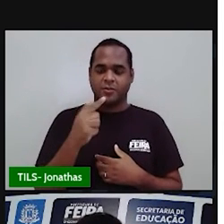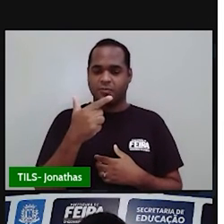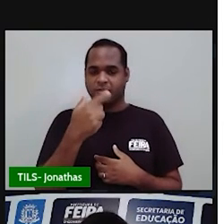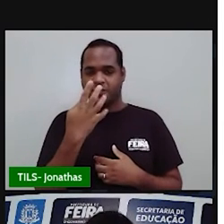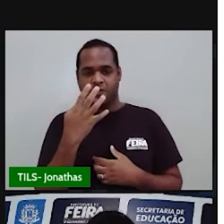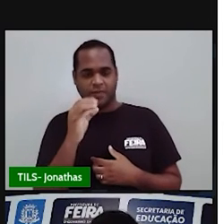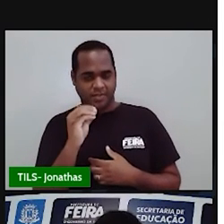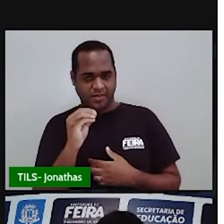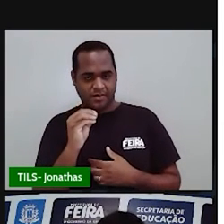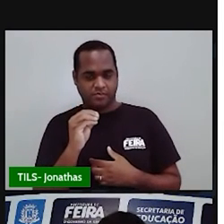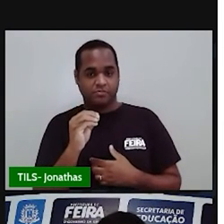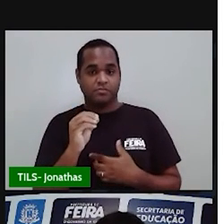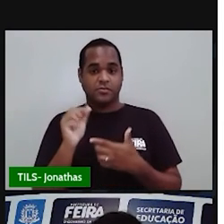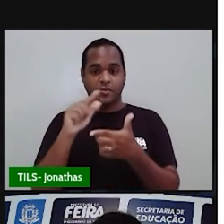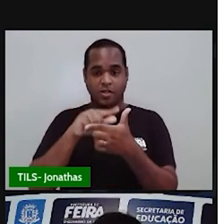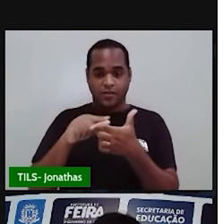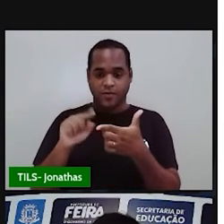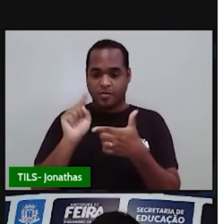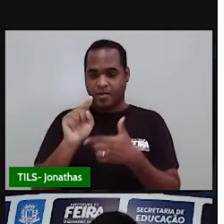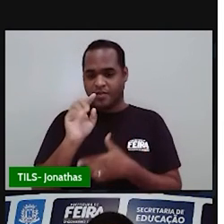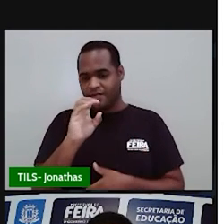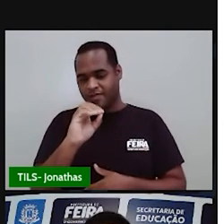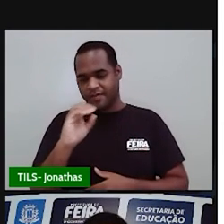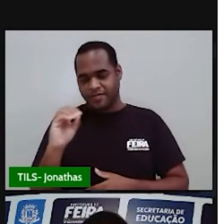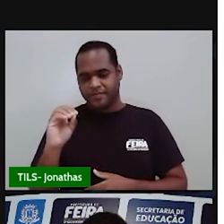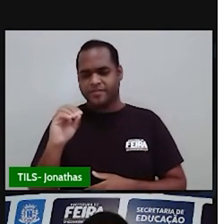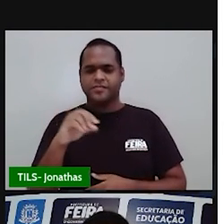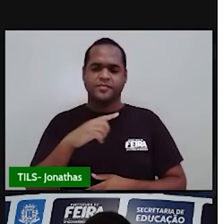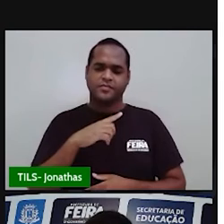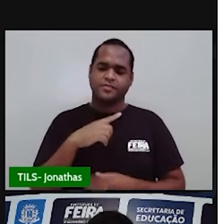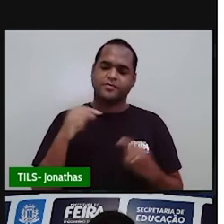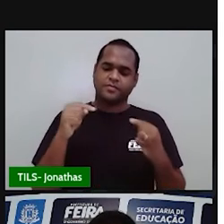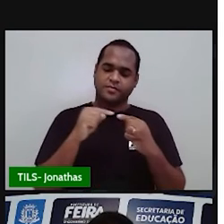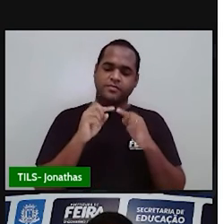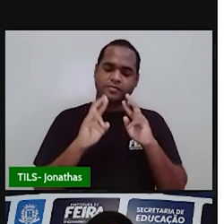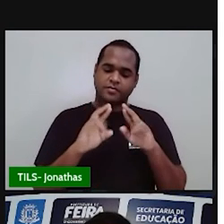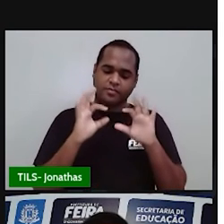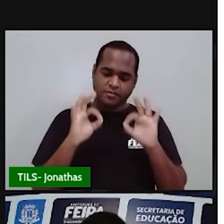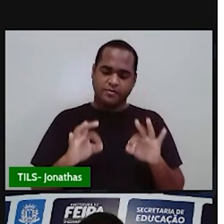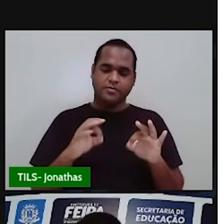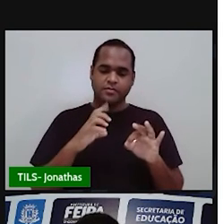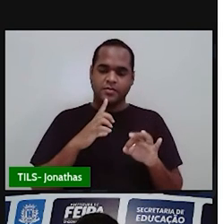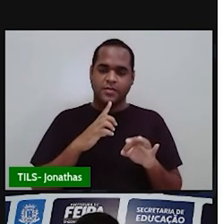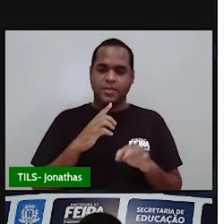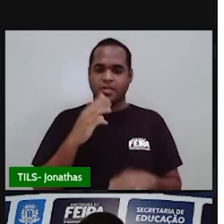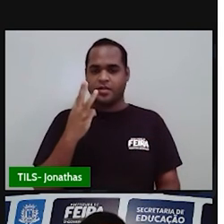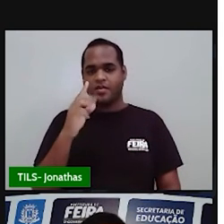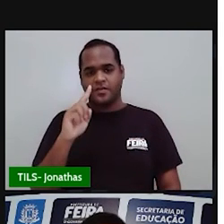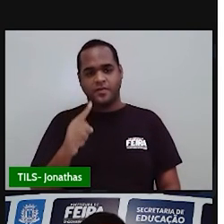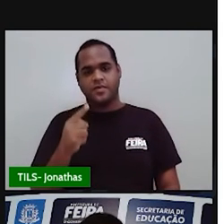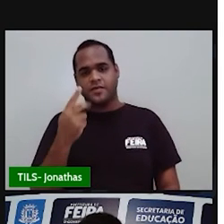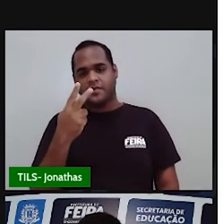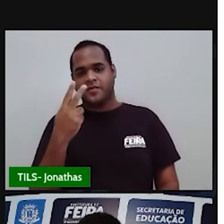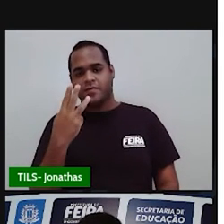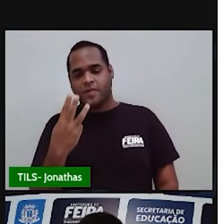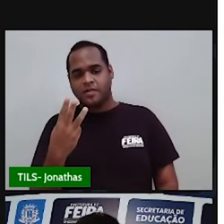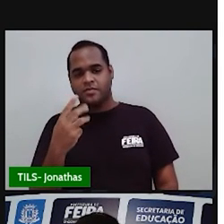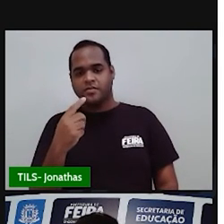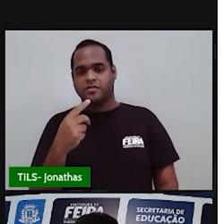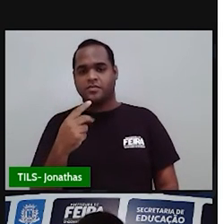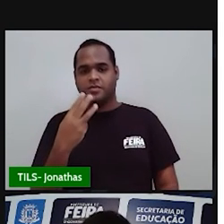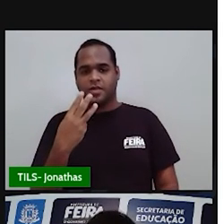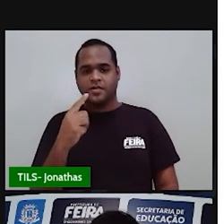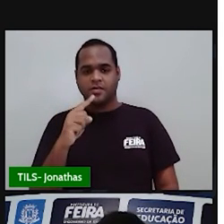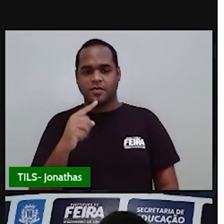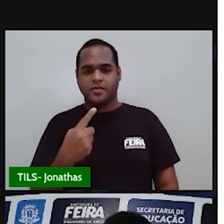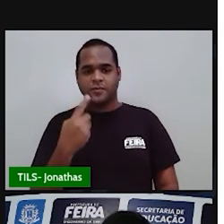3.240, dividir por 1.000, e isso gera um resultado de 3,24 kWh. Ou